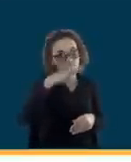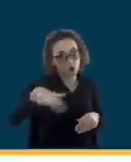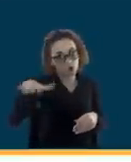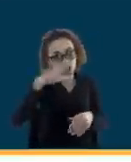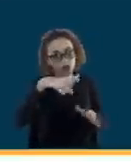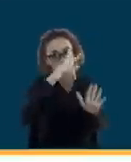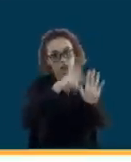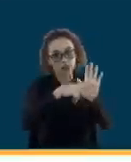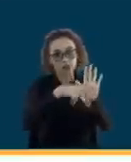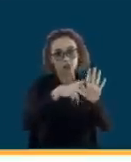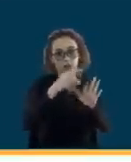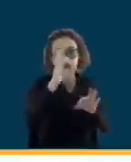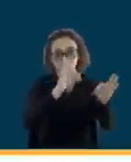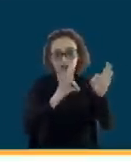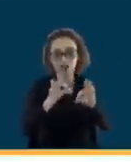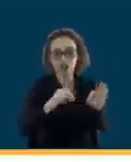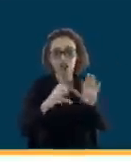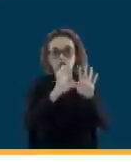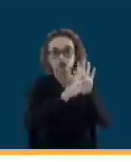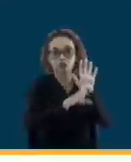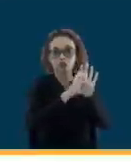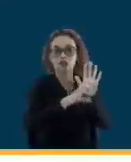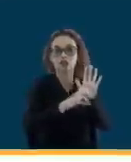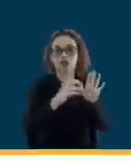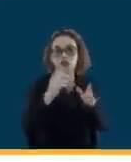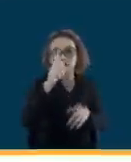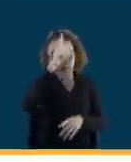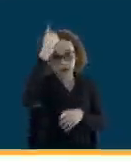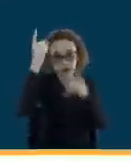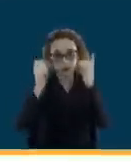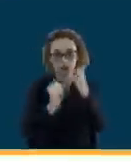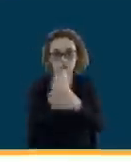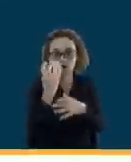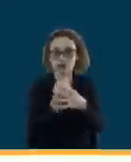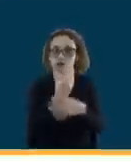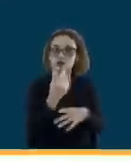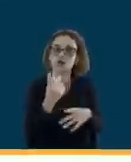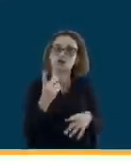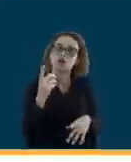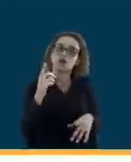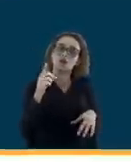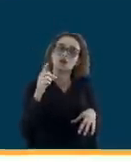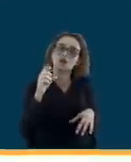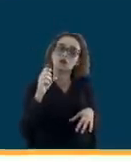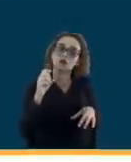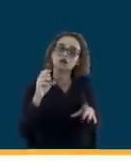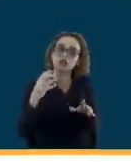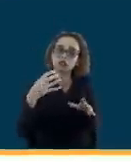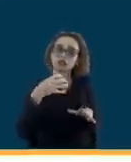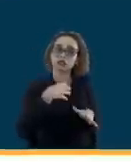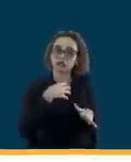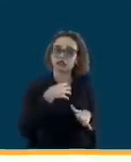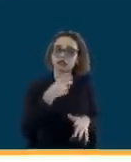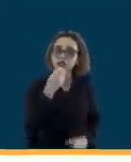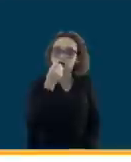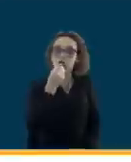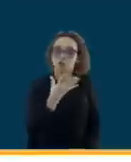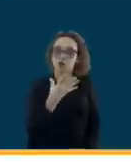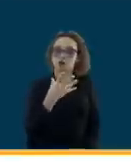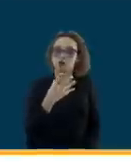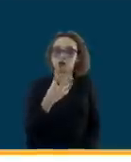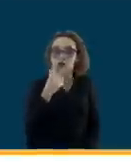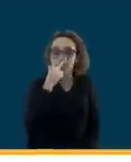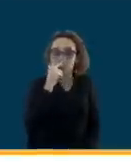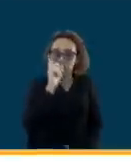com os editais, ideias, produções, né? Vai ser algo muito, muito significativo, é um salto. Foi